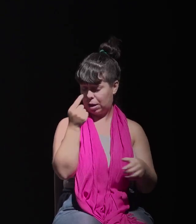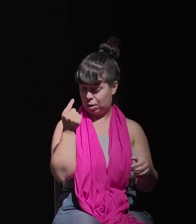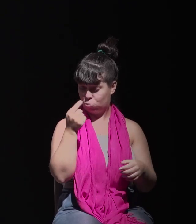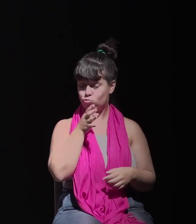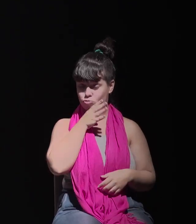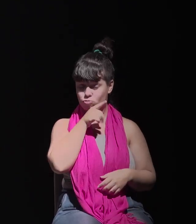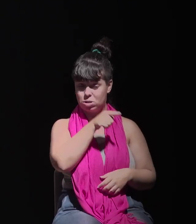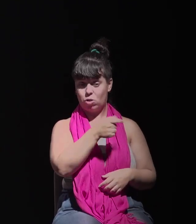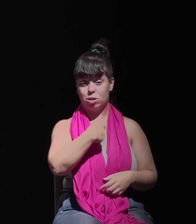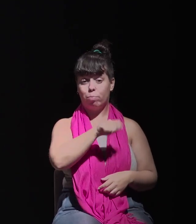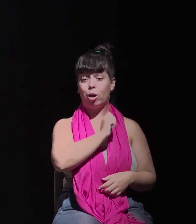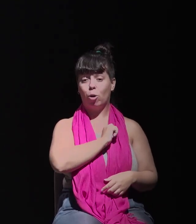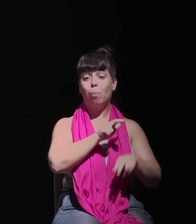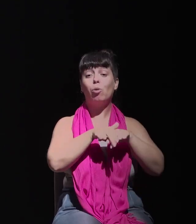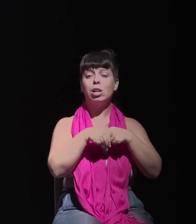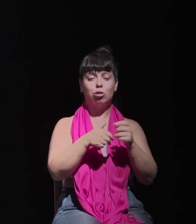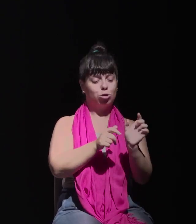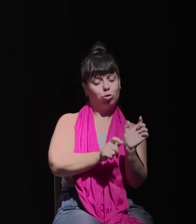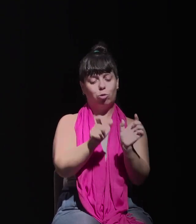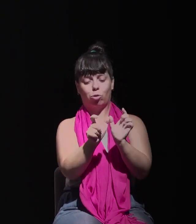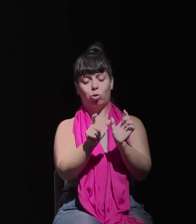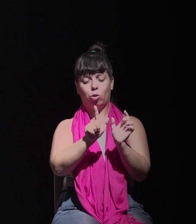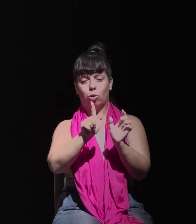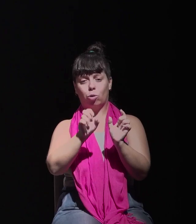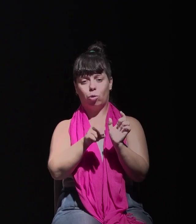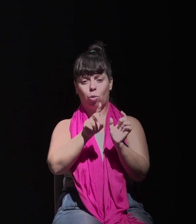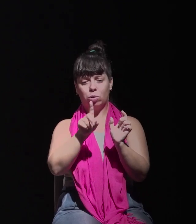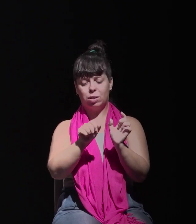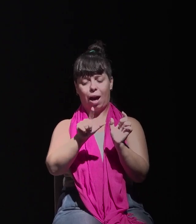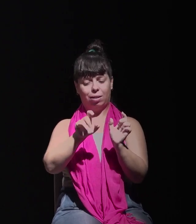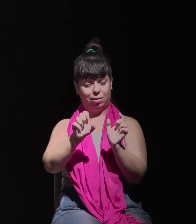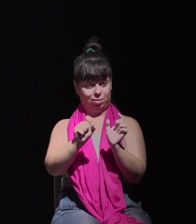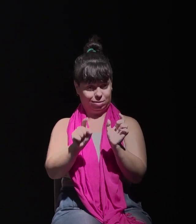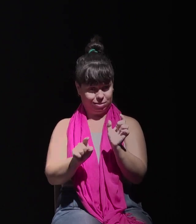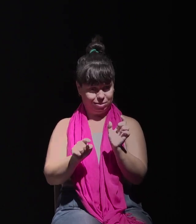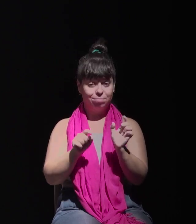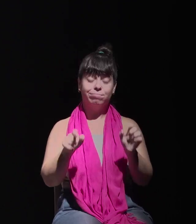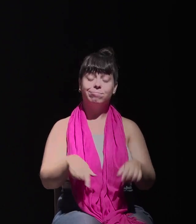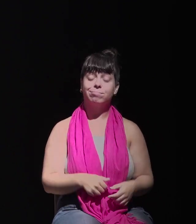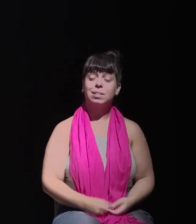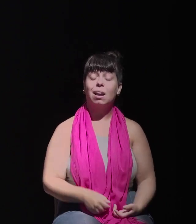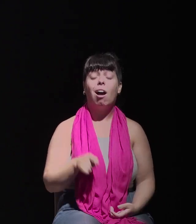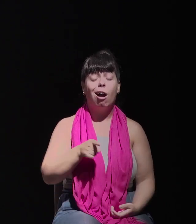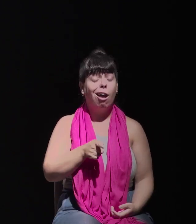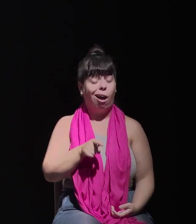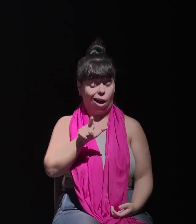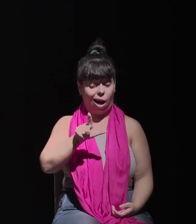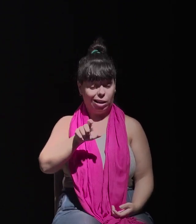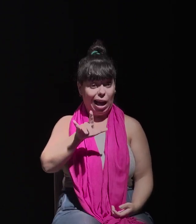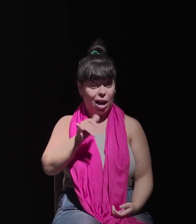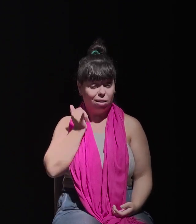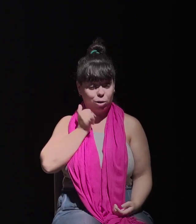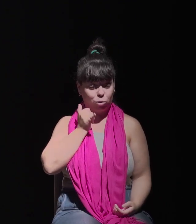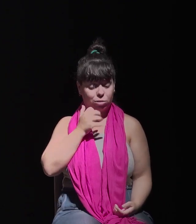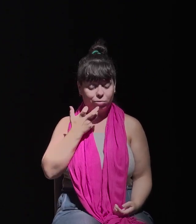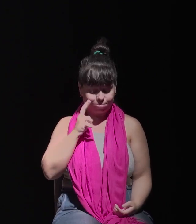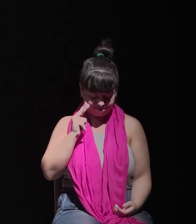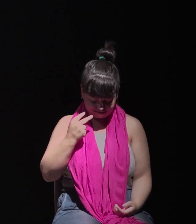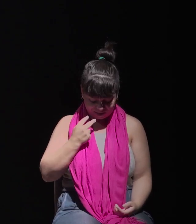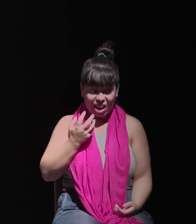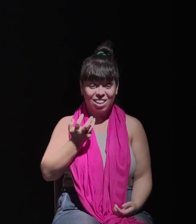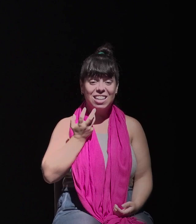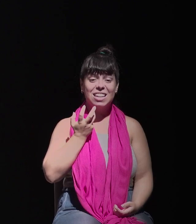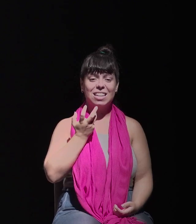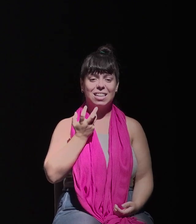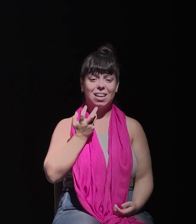um espanhol, por isso o sobrenome Gonzalez. E ela conta na trajetória dela que ela queria ser branca. Então,